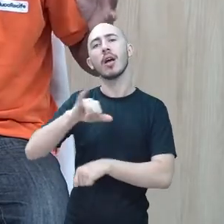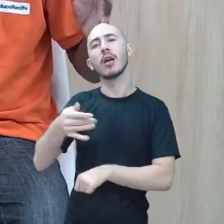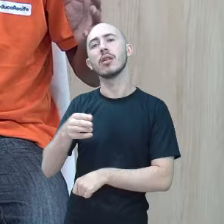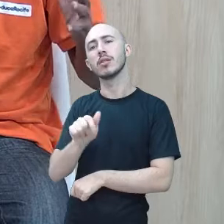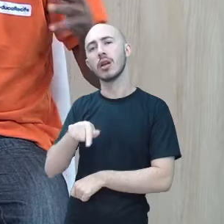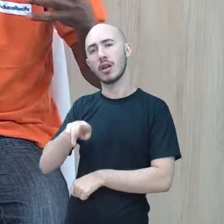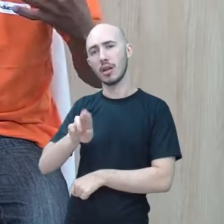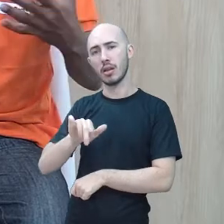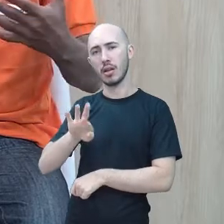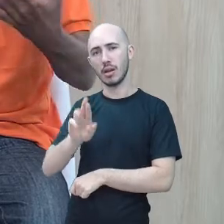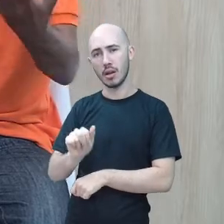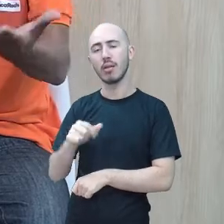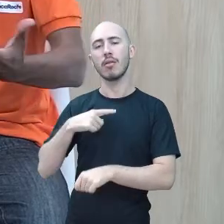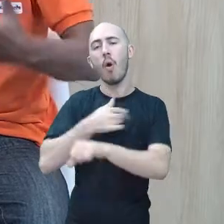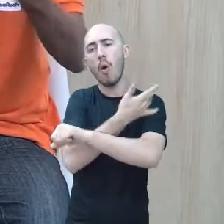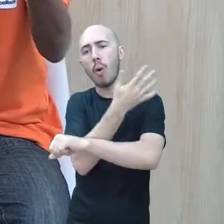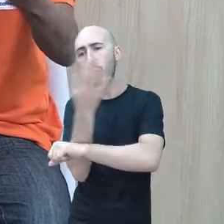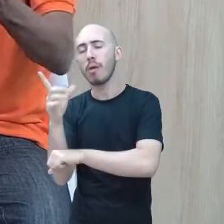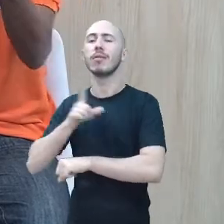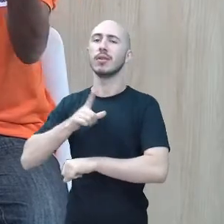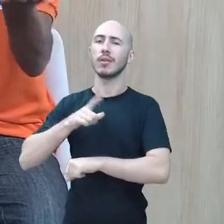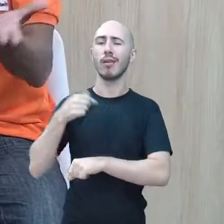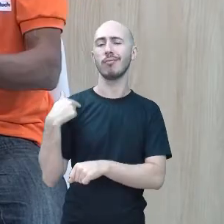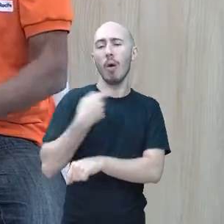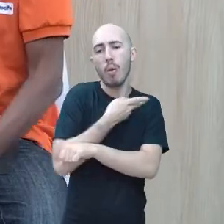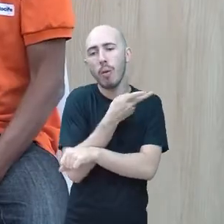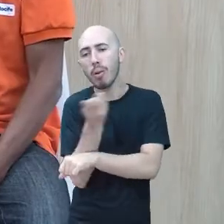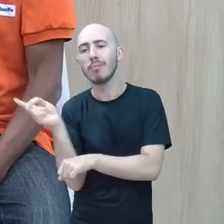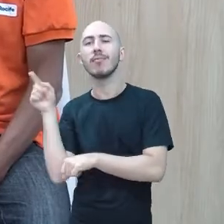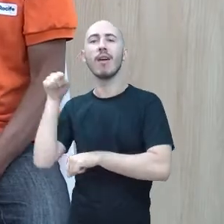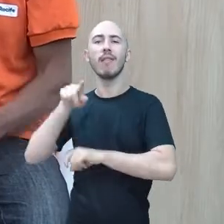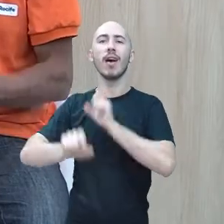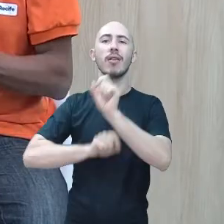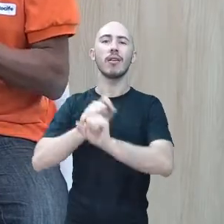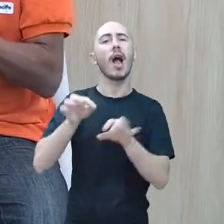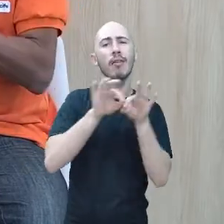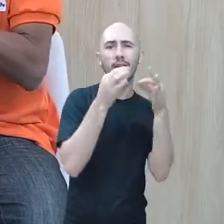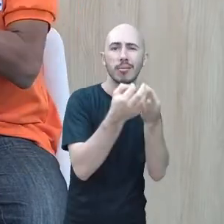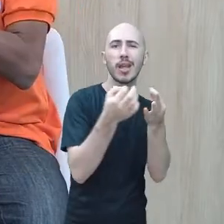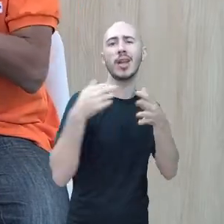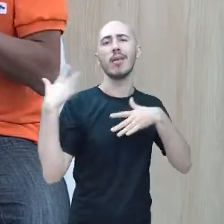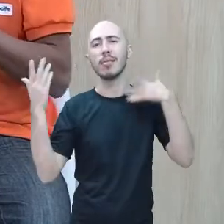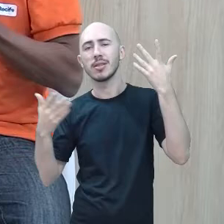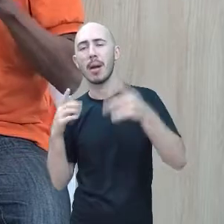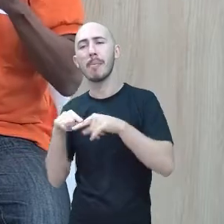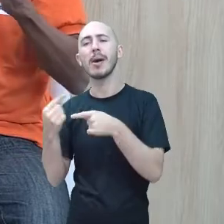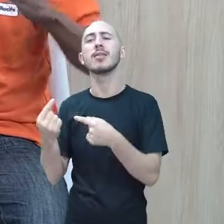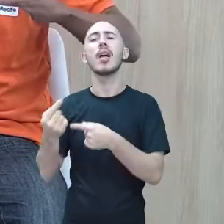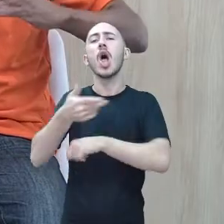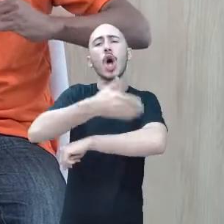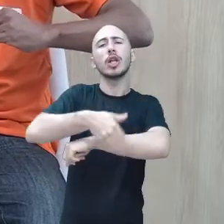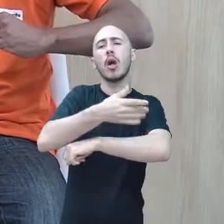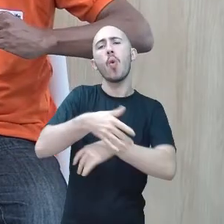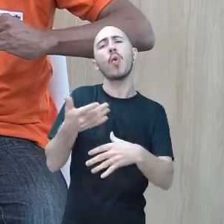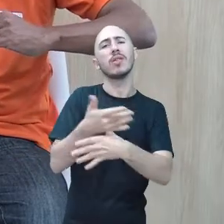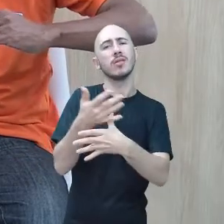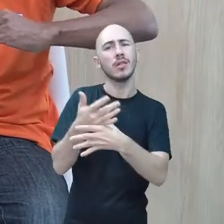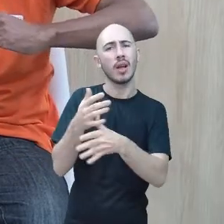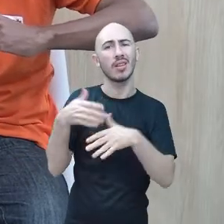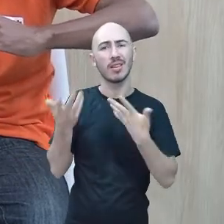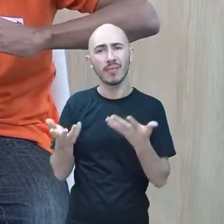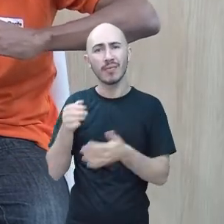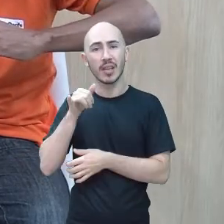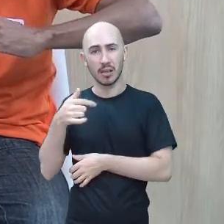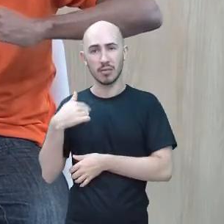gente possa ir lá e visitar com a família, tá junto lá. Mas quando a gente anda nas ruas, na cidade, se eu